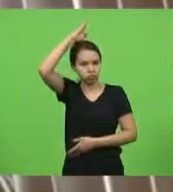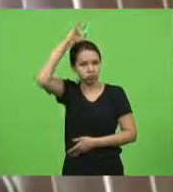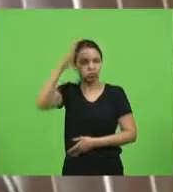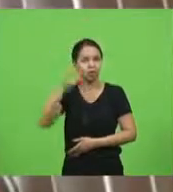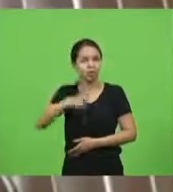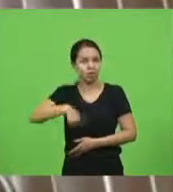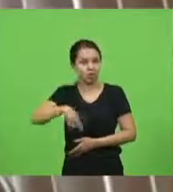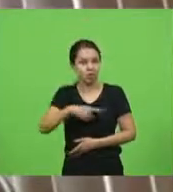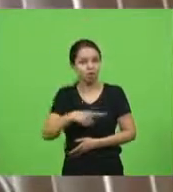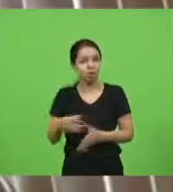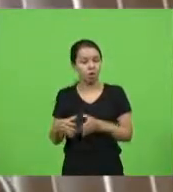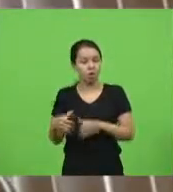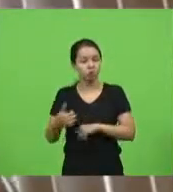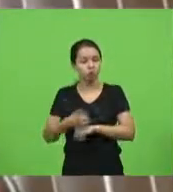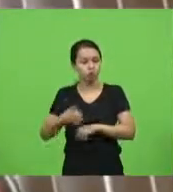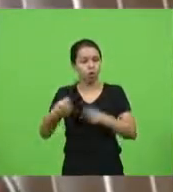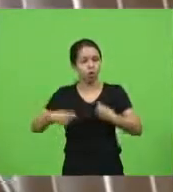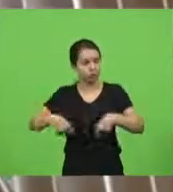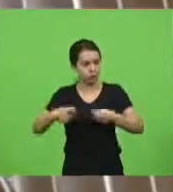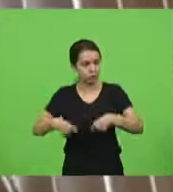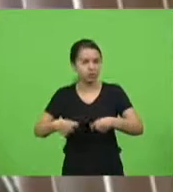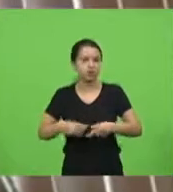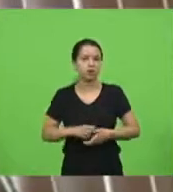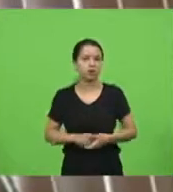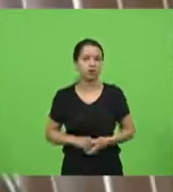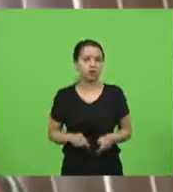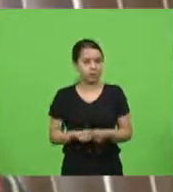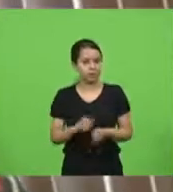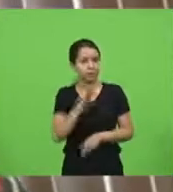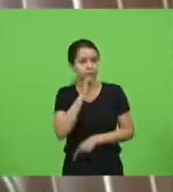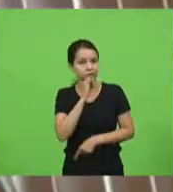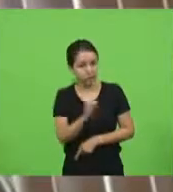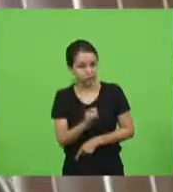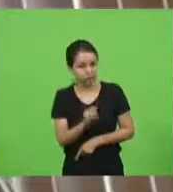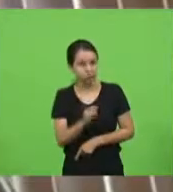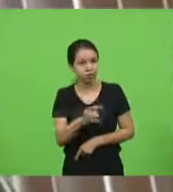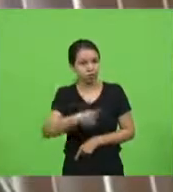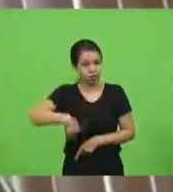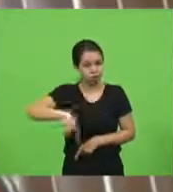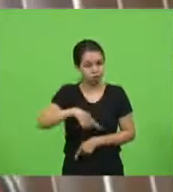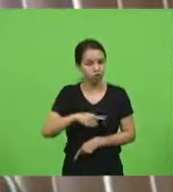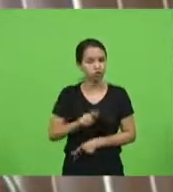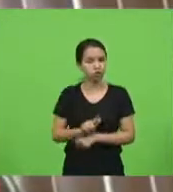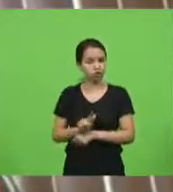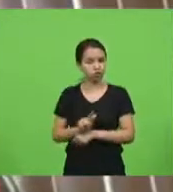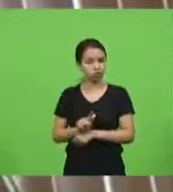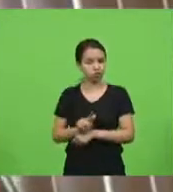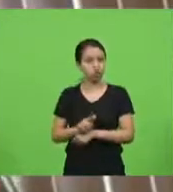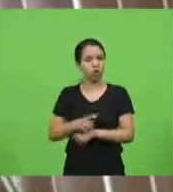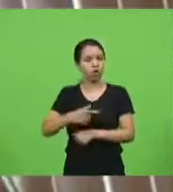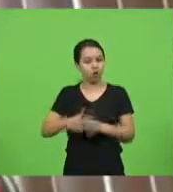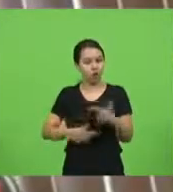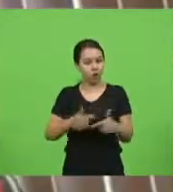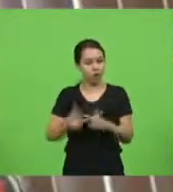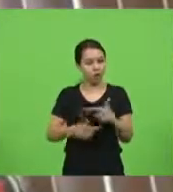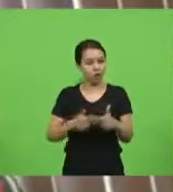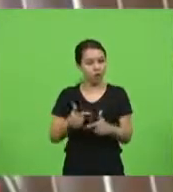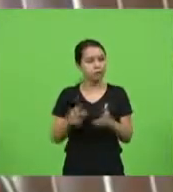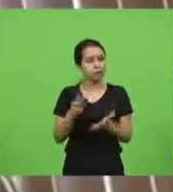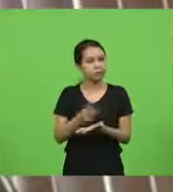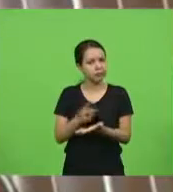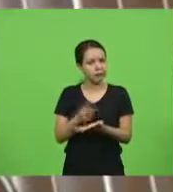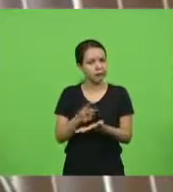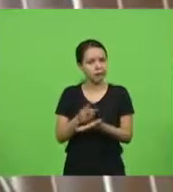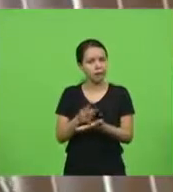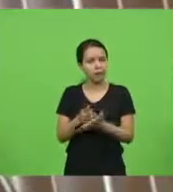tropa. Quero aqui dizer que nós, como gestores, deputado, nós trabalhamos sempre buscando atender as